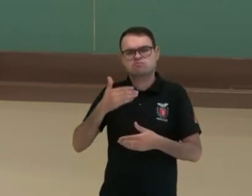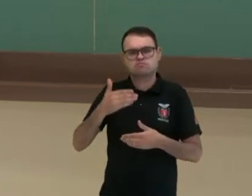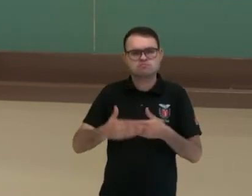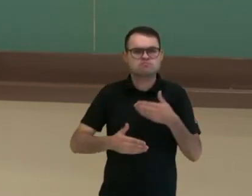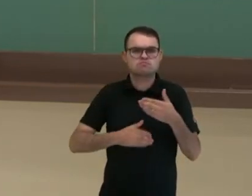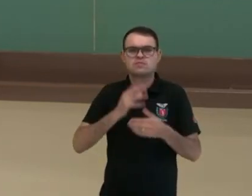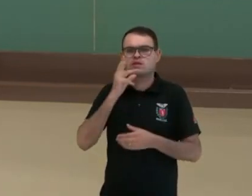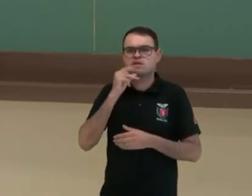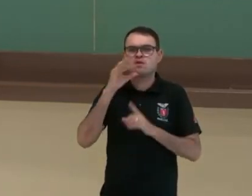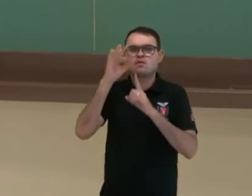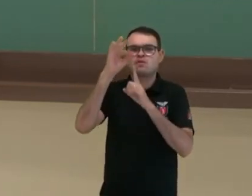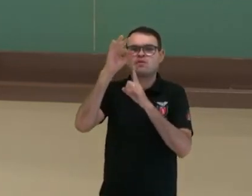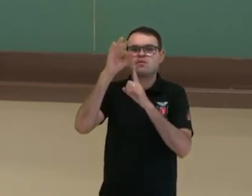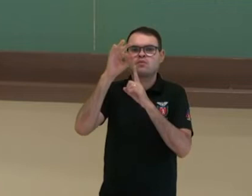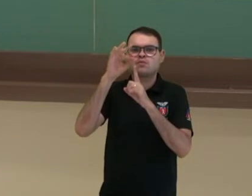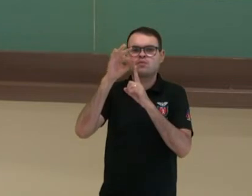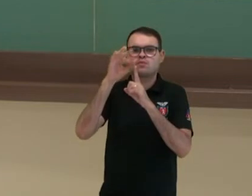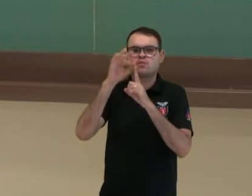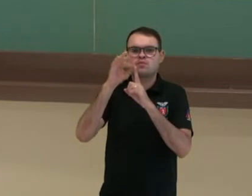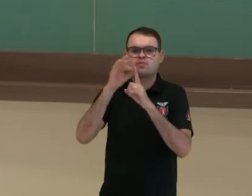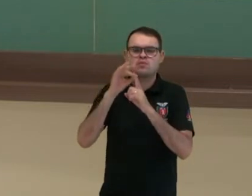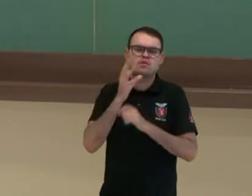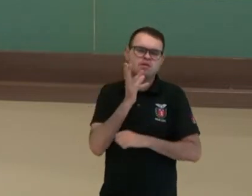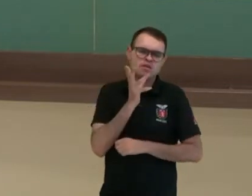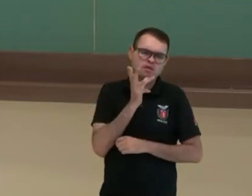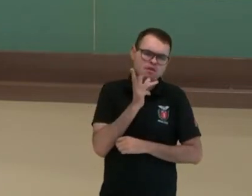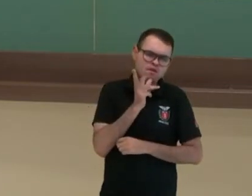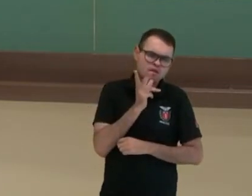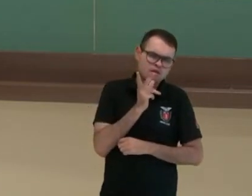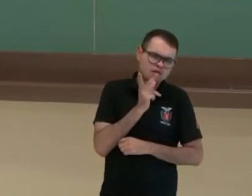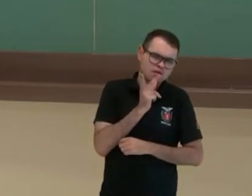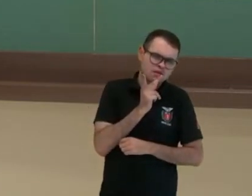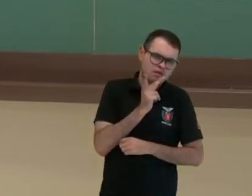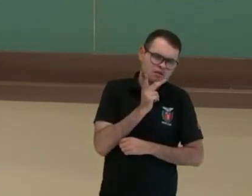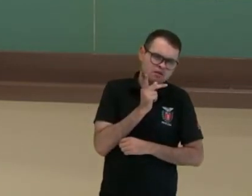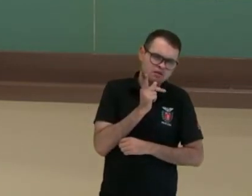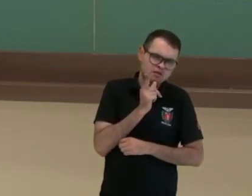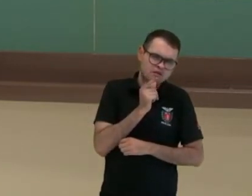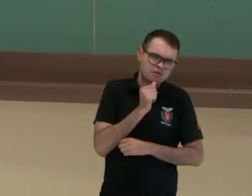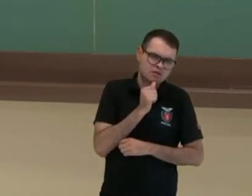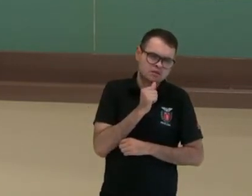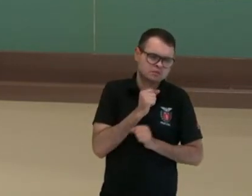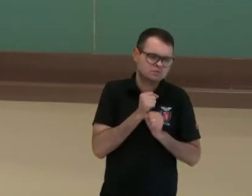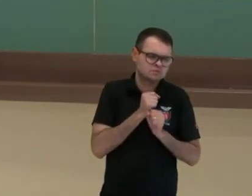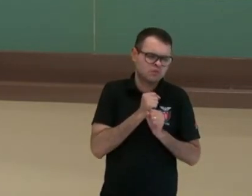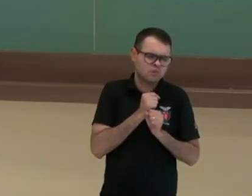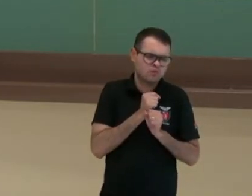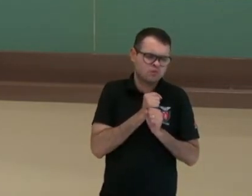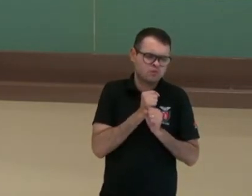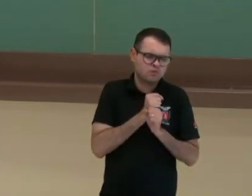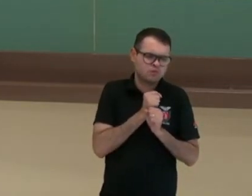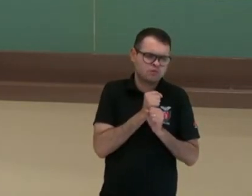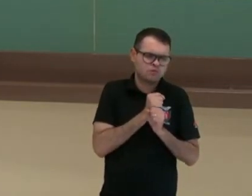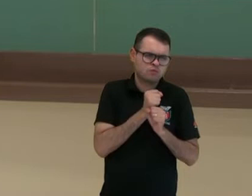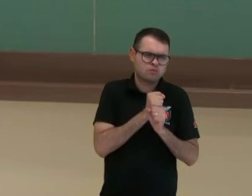lentamente resfriando. Mas não foi uma coisa do dia para a noite. Demorou centenas e milhares de anos.